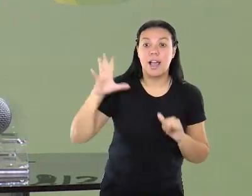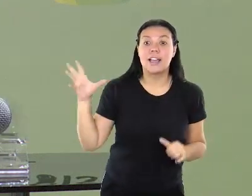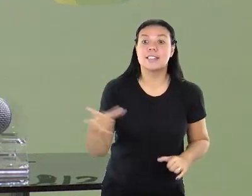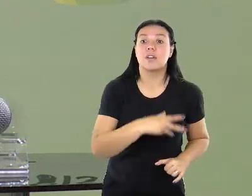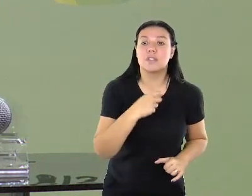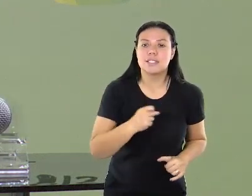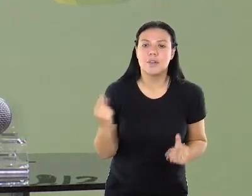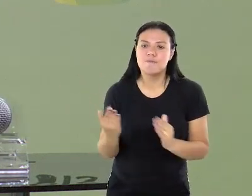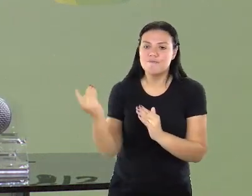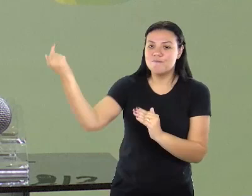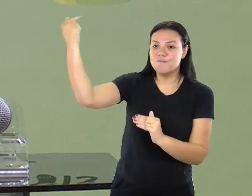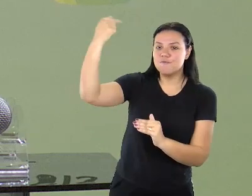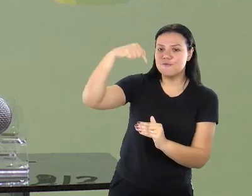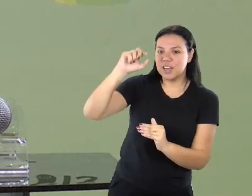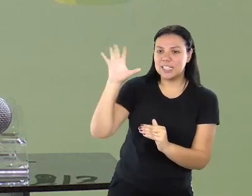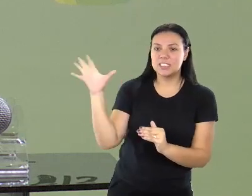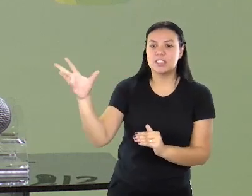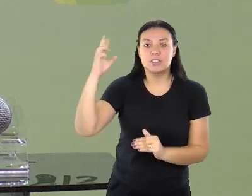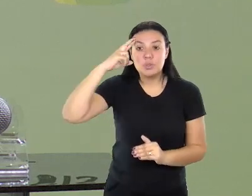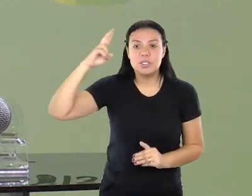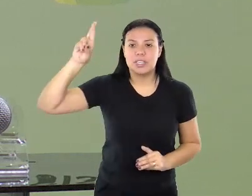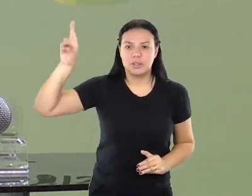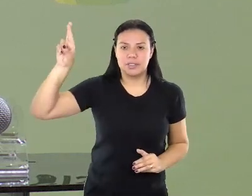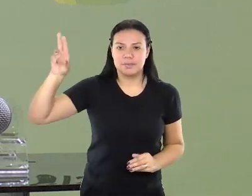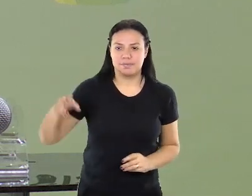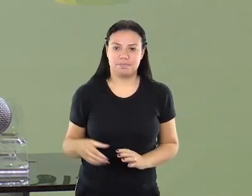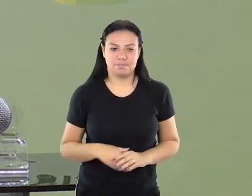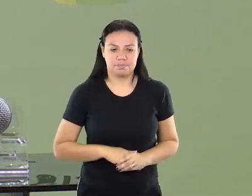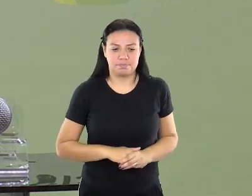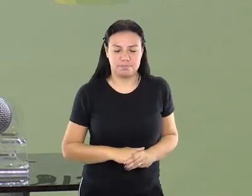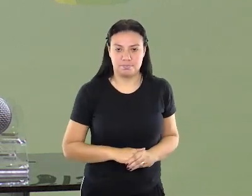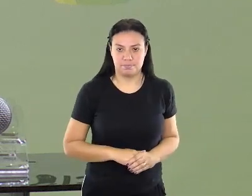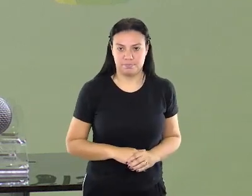você observar bem, no capítulo